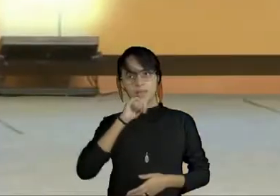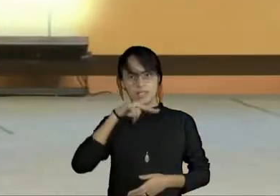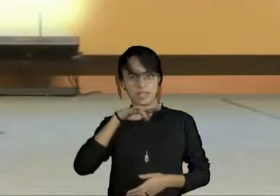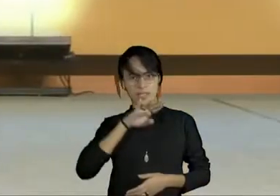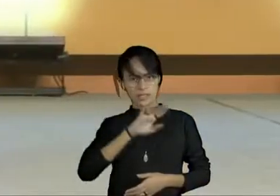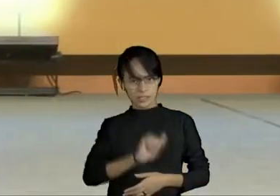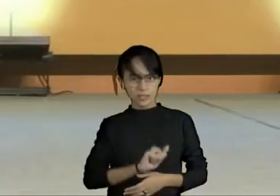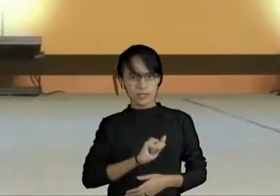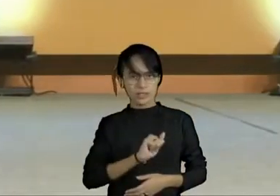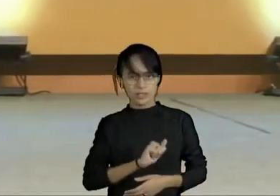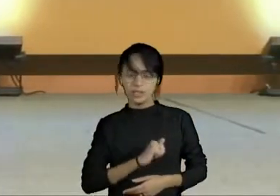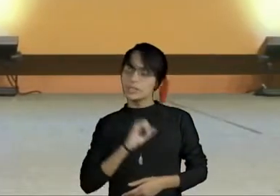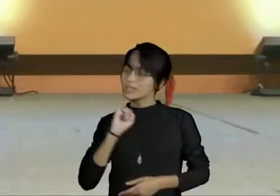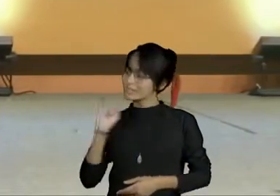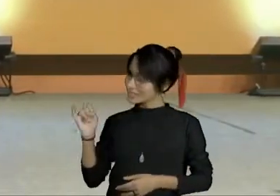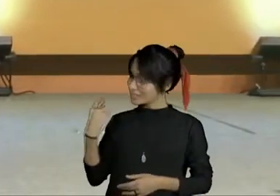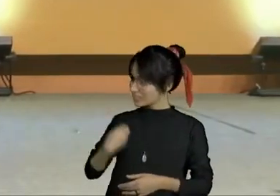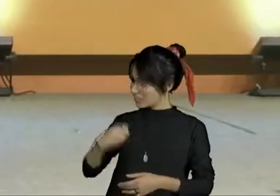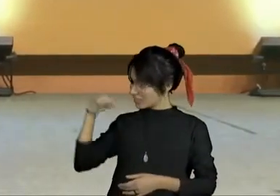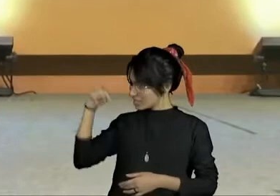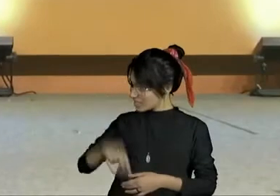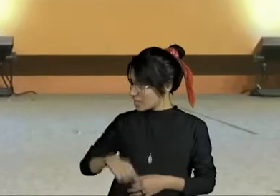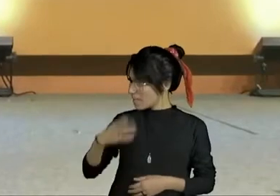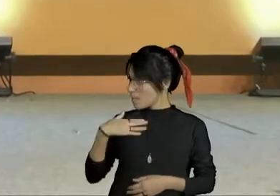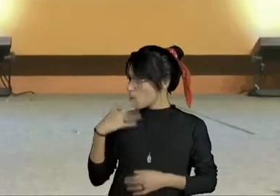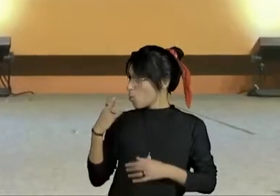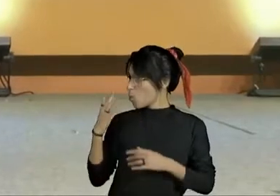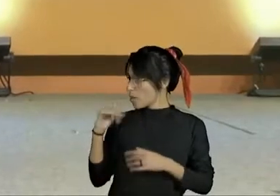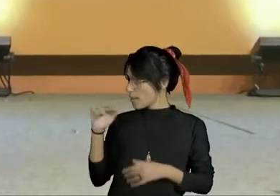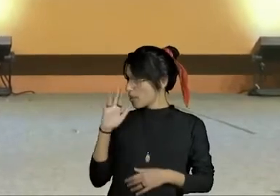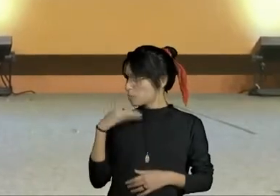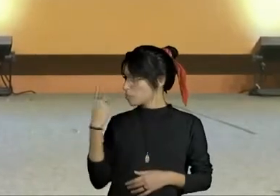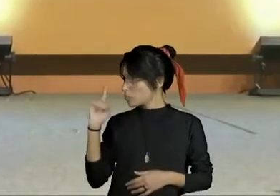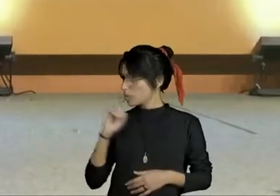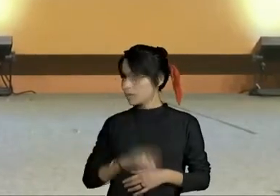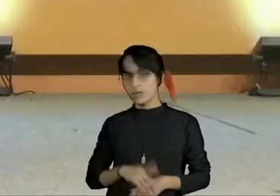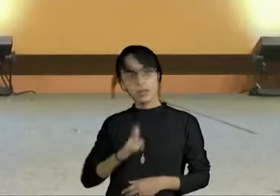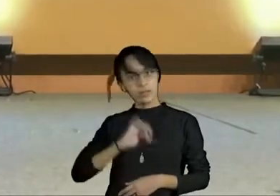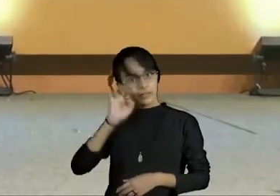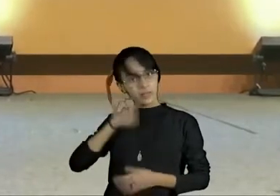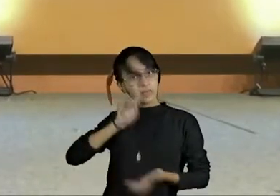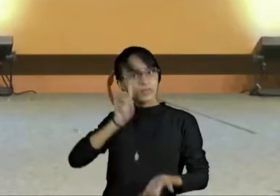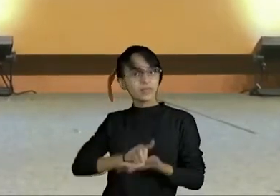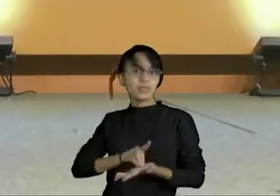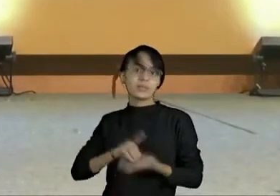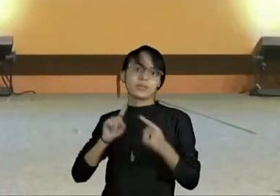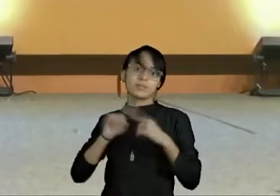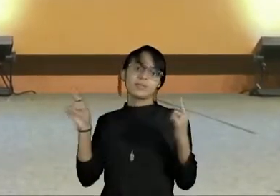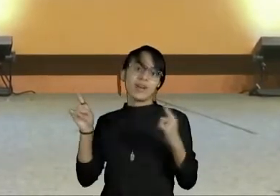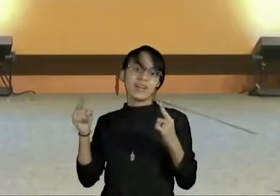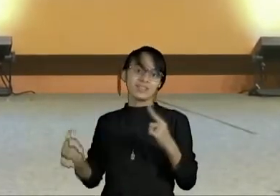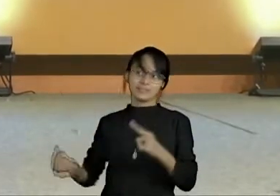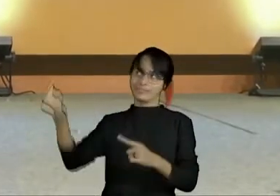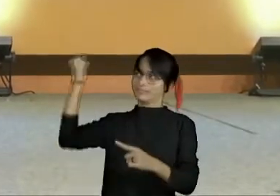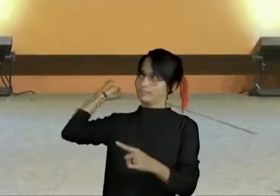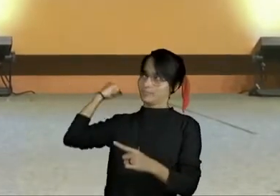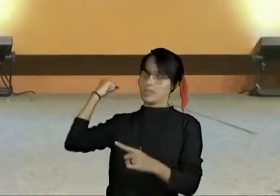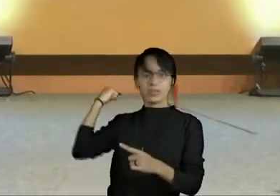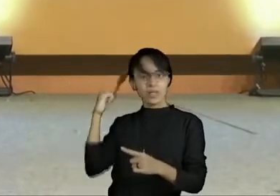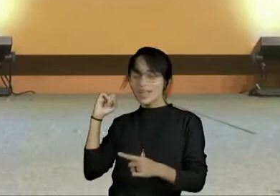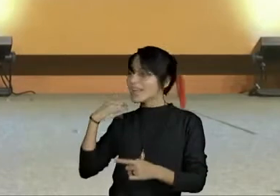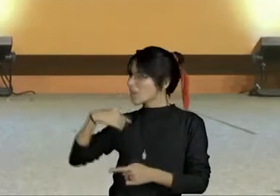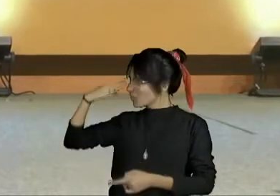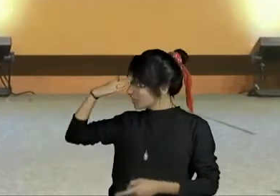morto, ela diz assim: se tu estivesses aqui, o meu irmão não teria morrido. Ela tem uma fé verdadeira, mas conjuga no passado. Ou seja, eu